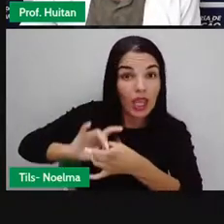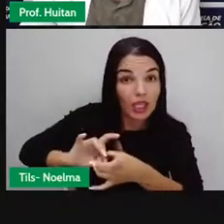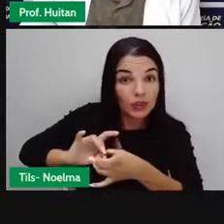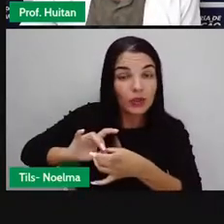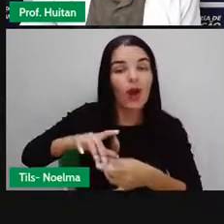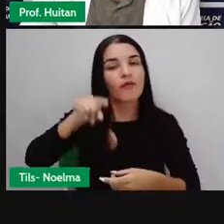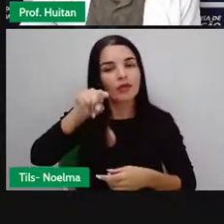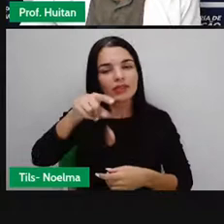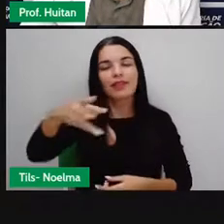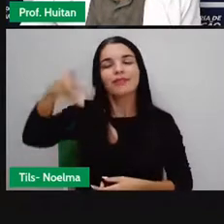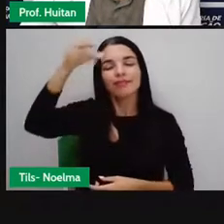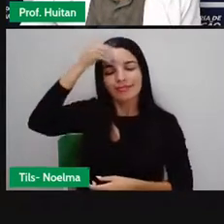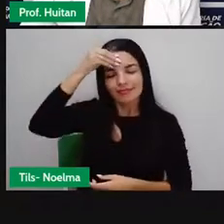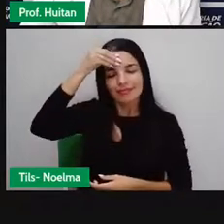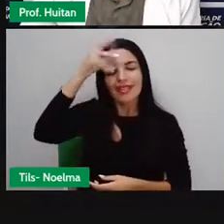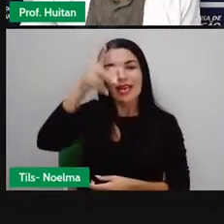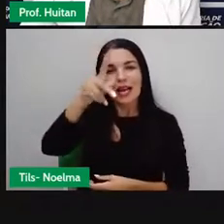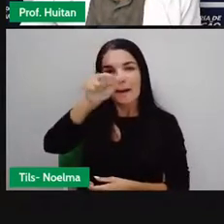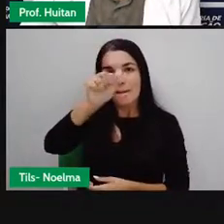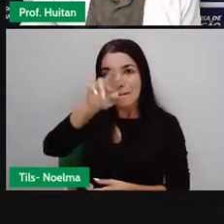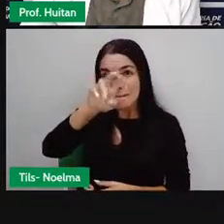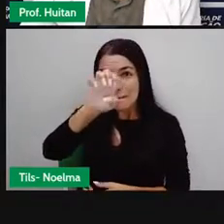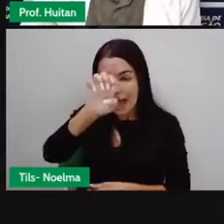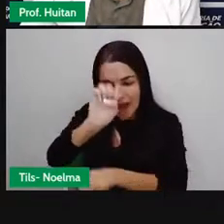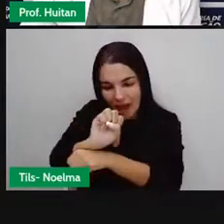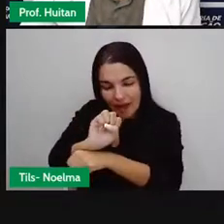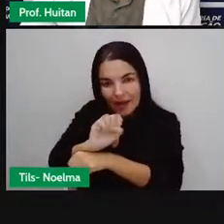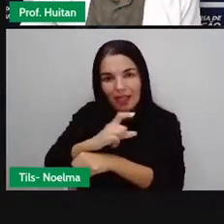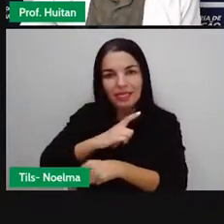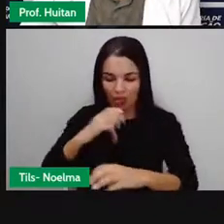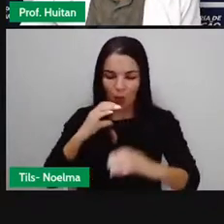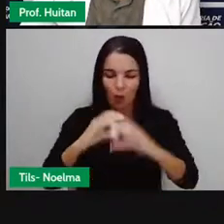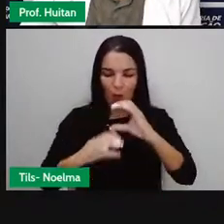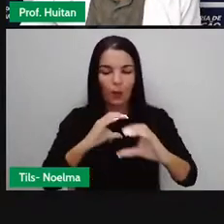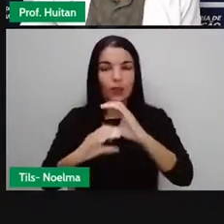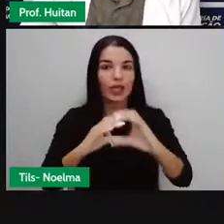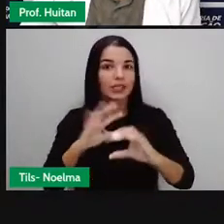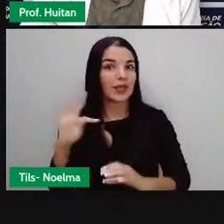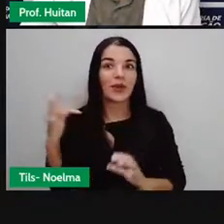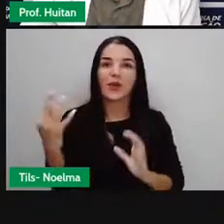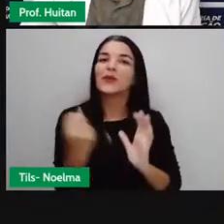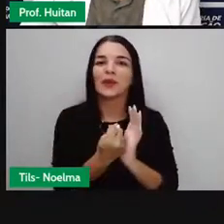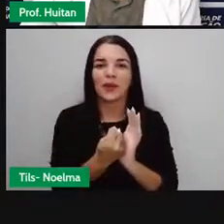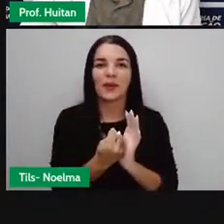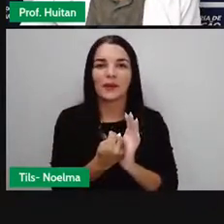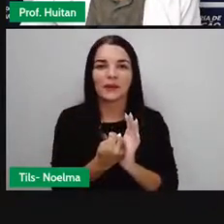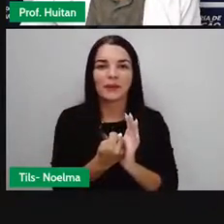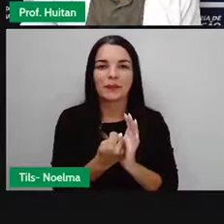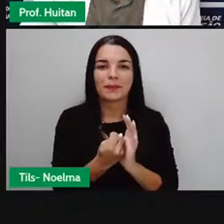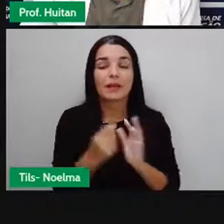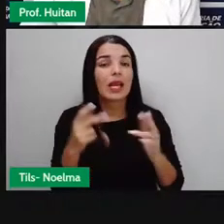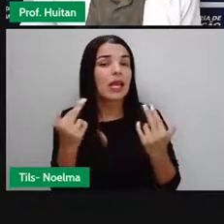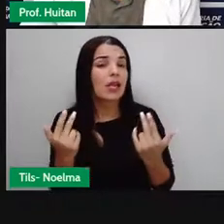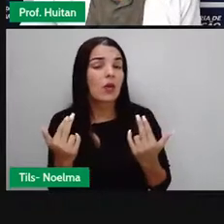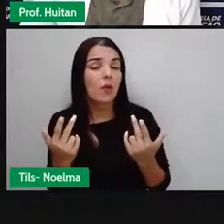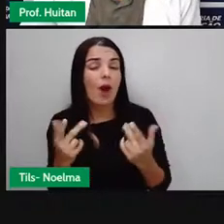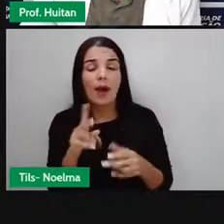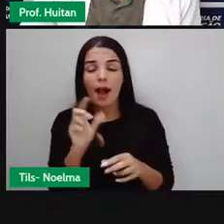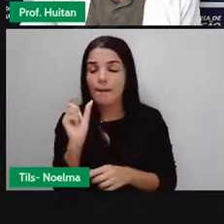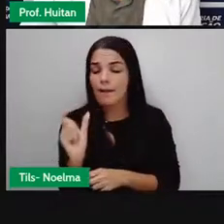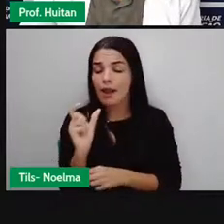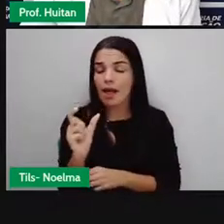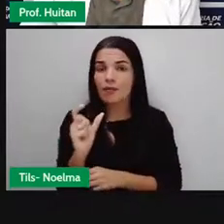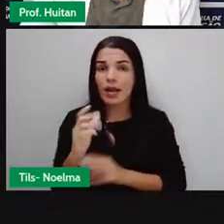deste contexto, a palavra pare vai te dar um sentido completo, vai te passar uma informação completa. O mesmo acontece com a